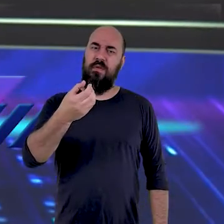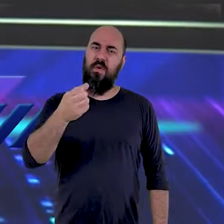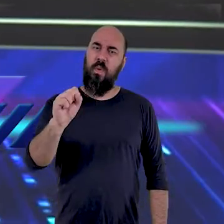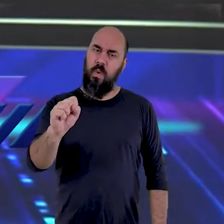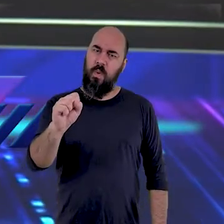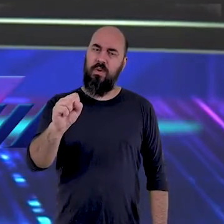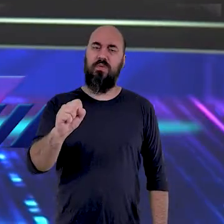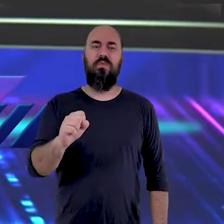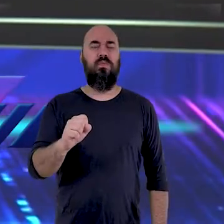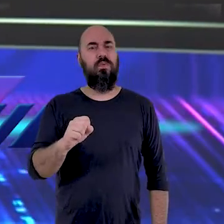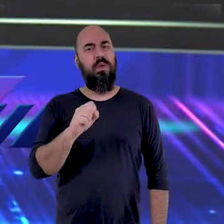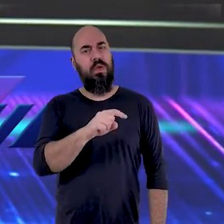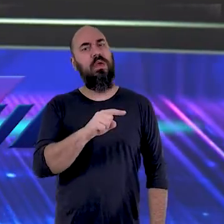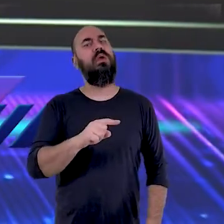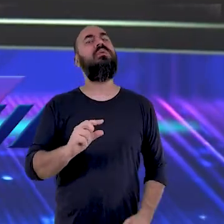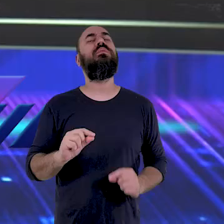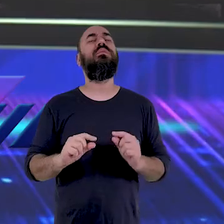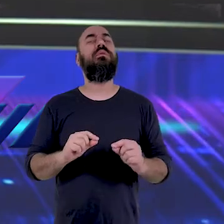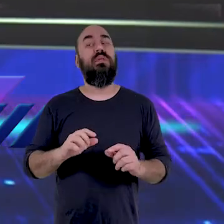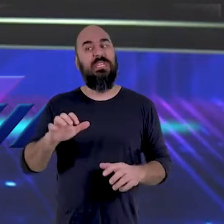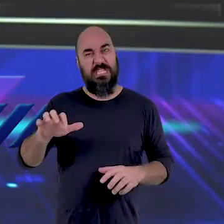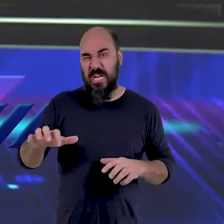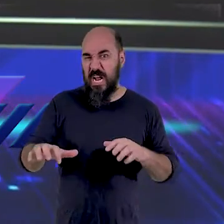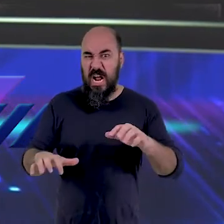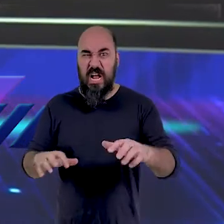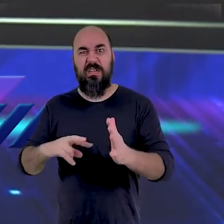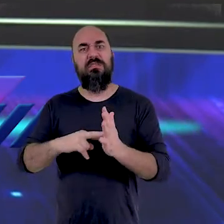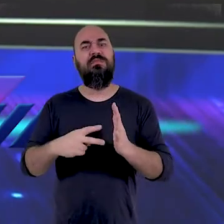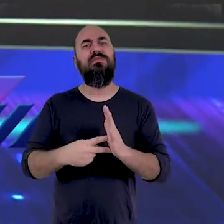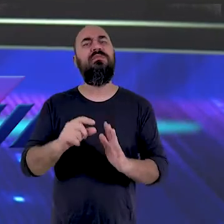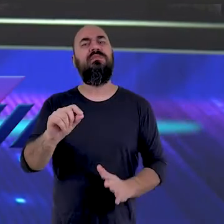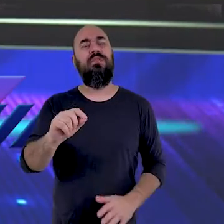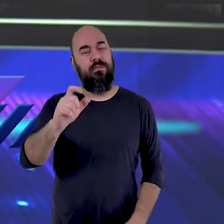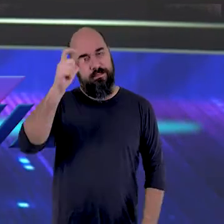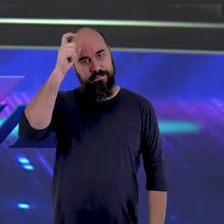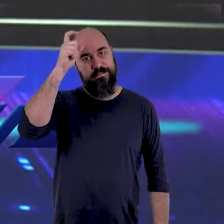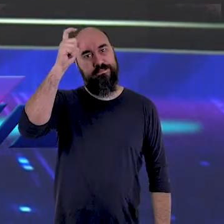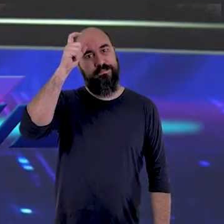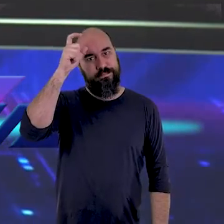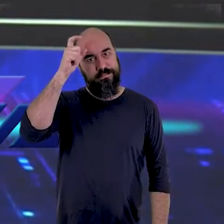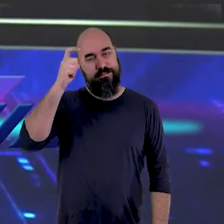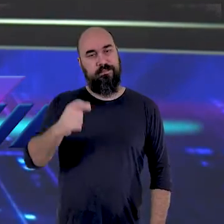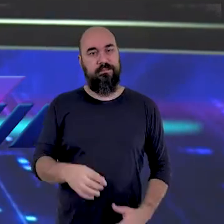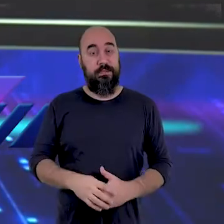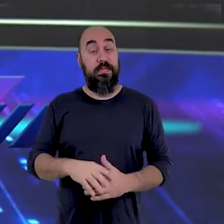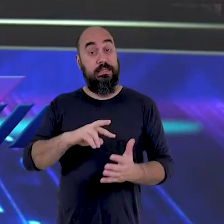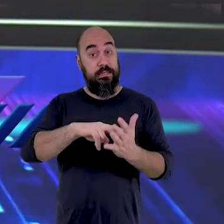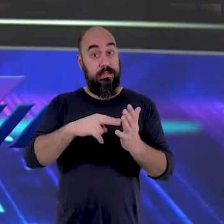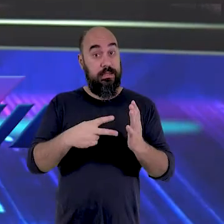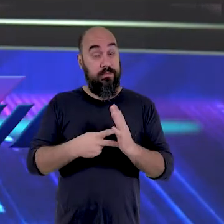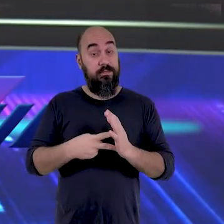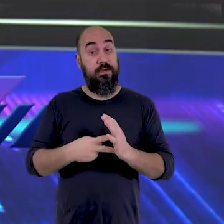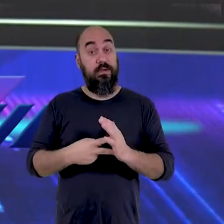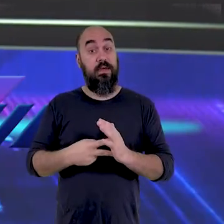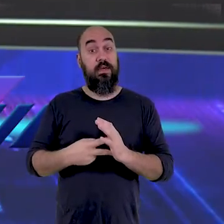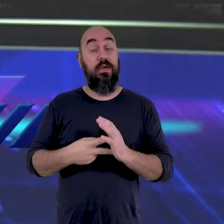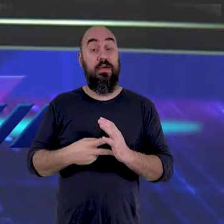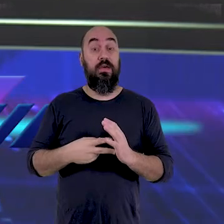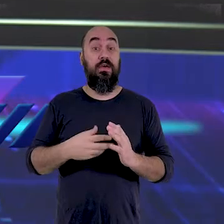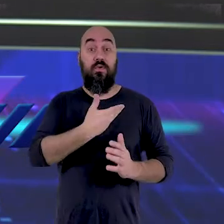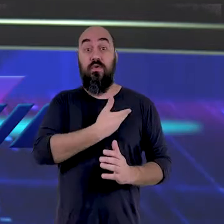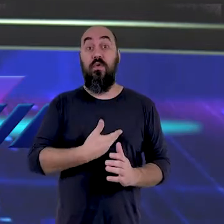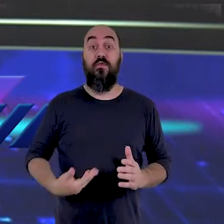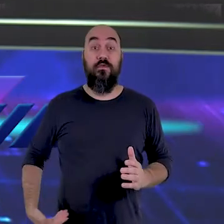abismo é uma referência direta a Satanás e também simboliza os reinos deste mundo que estão sob o